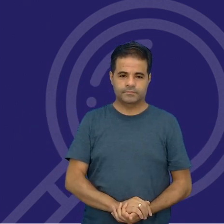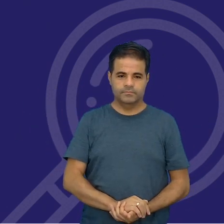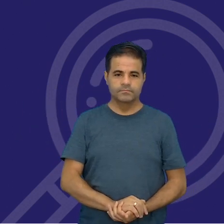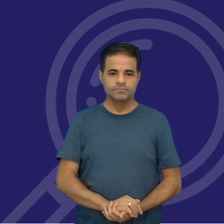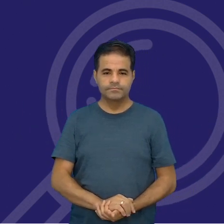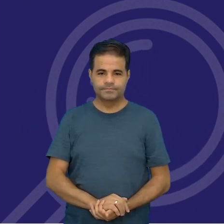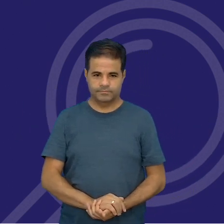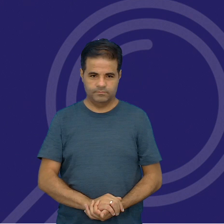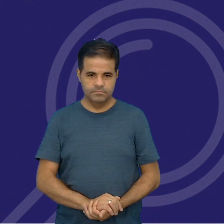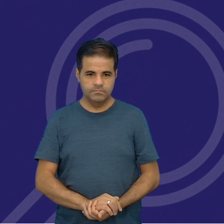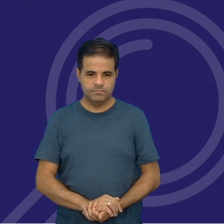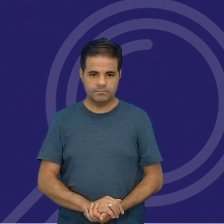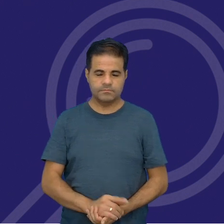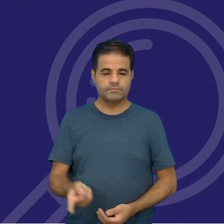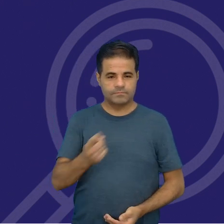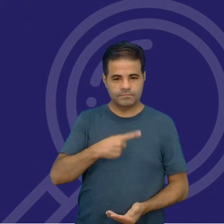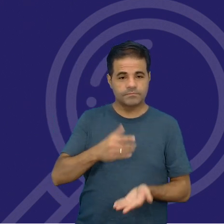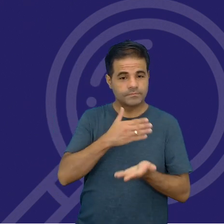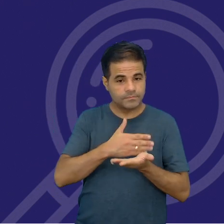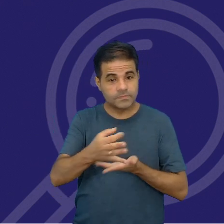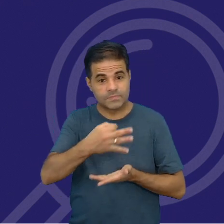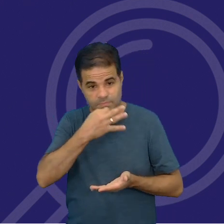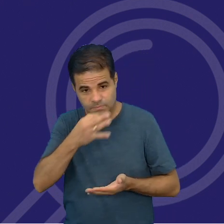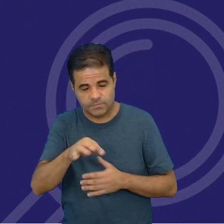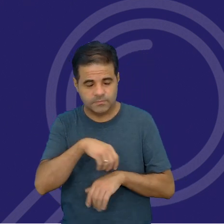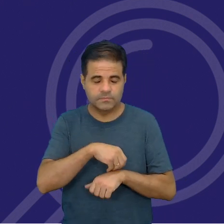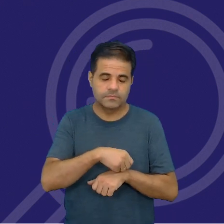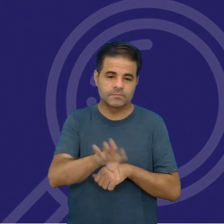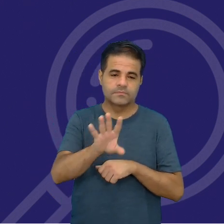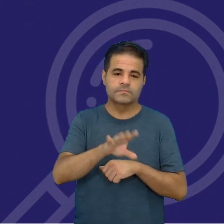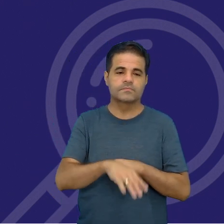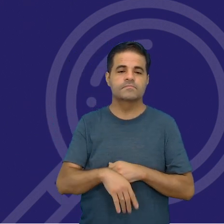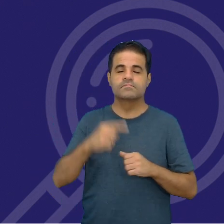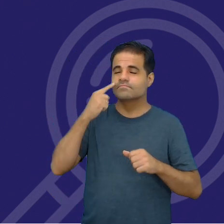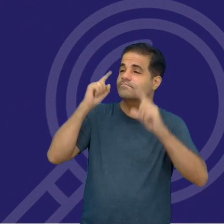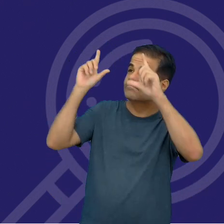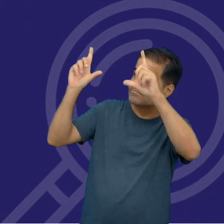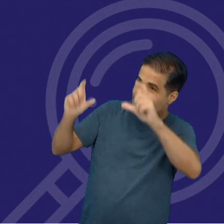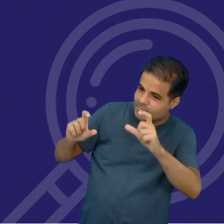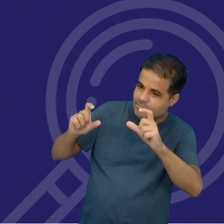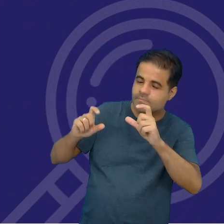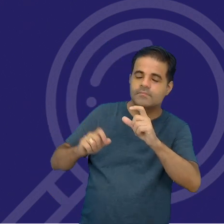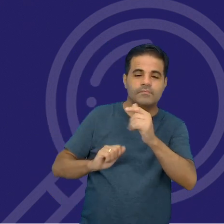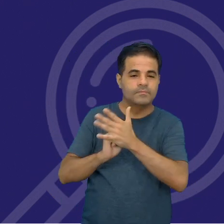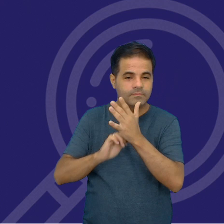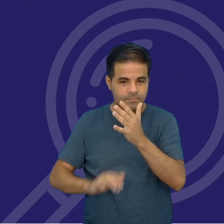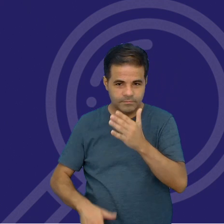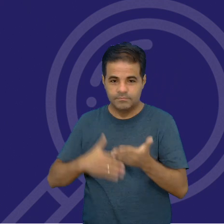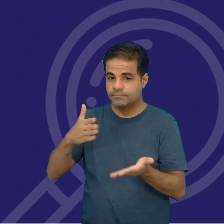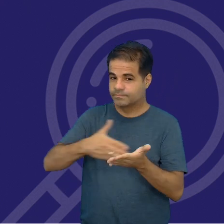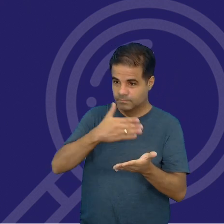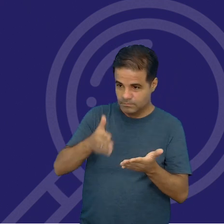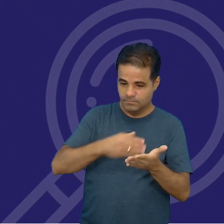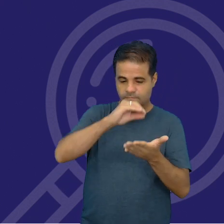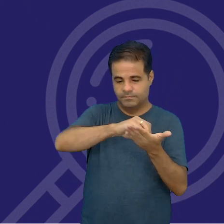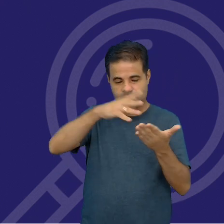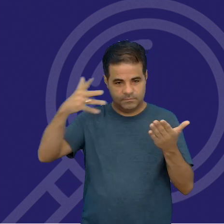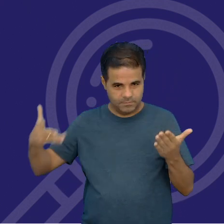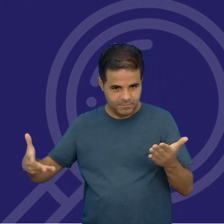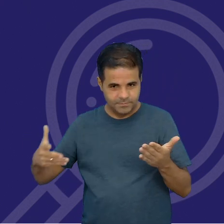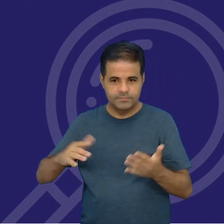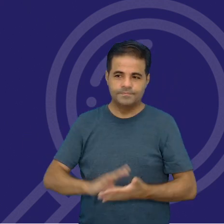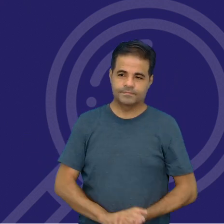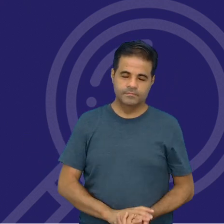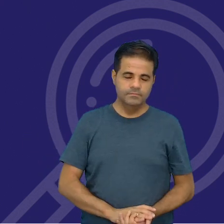Então, para darmos início, então, à sugestão de abordagens, trazemos aqui um print de uma atividade prevista no caderno Currículo em Ação